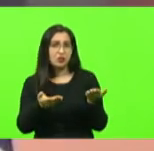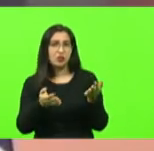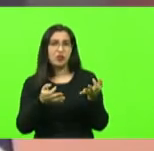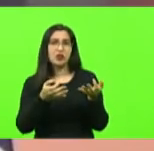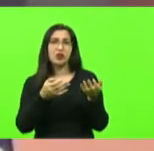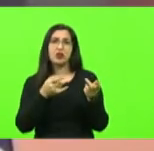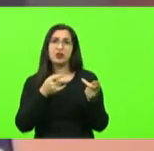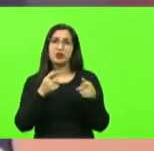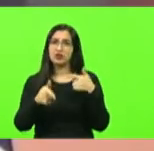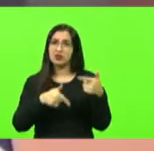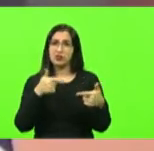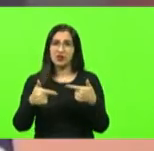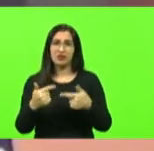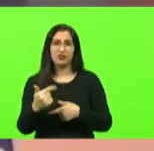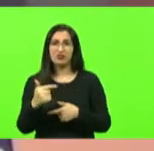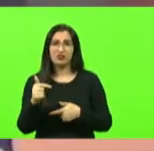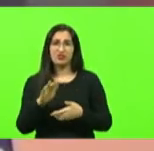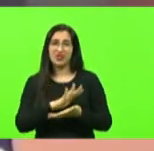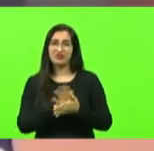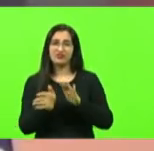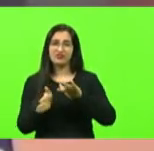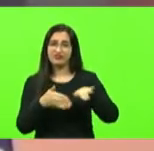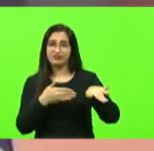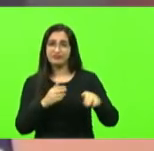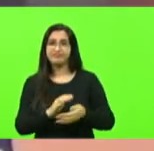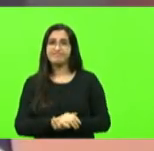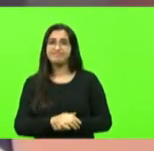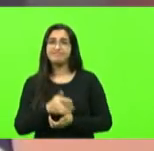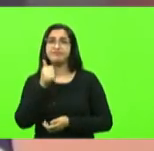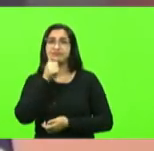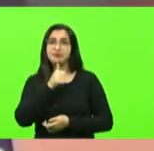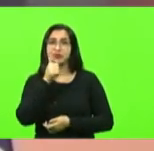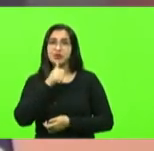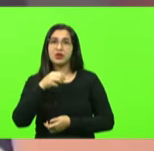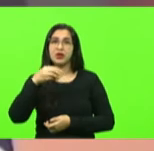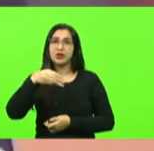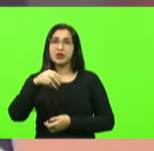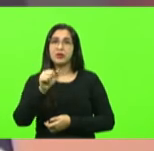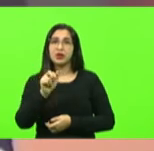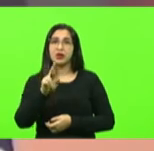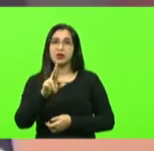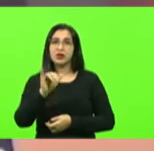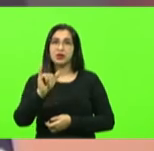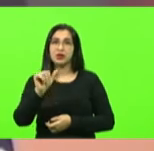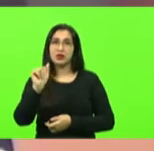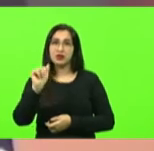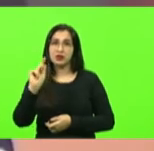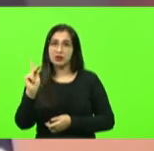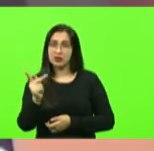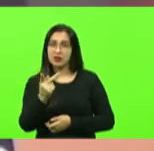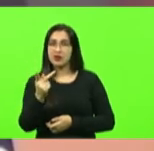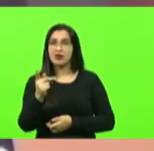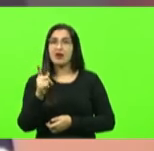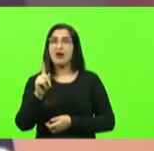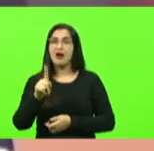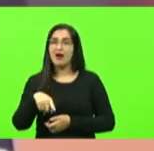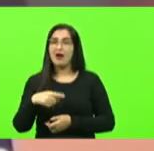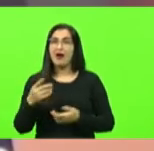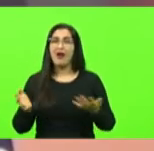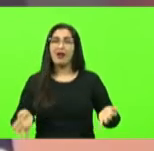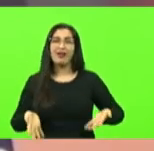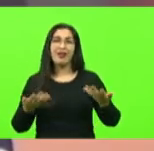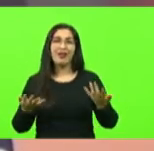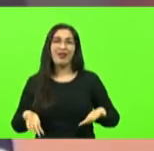dos trabalhadores. A Mariá, que junta a leveza da juventude, a coragem, a